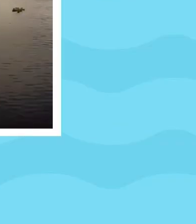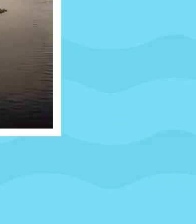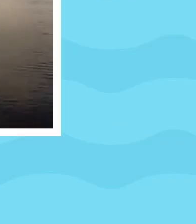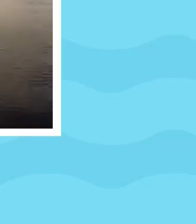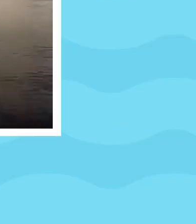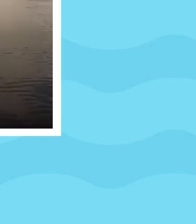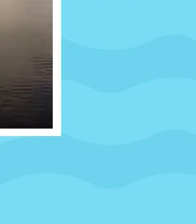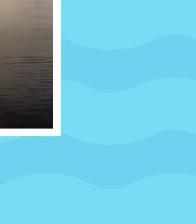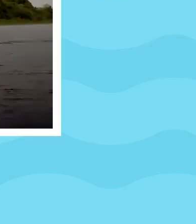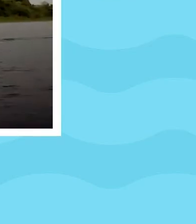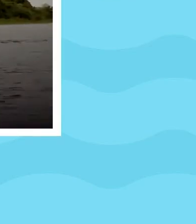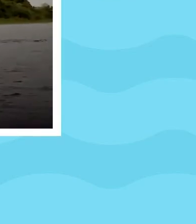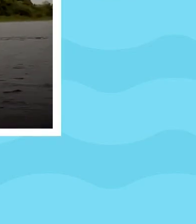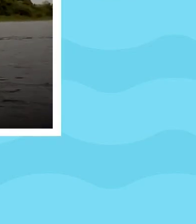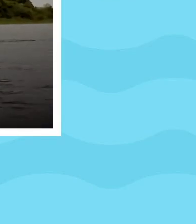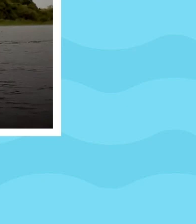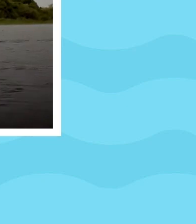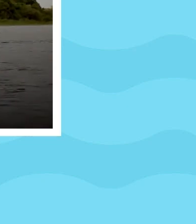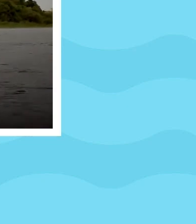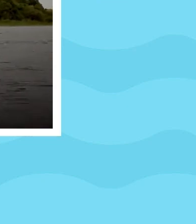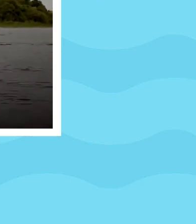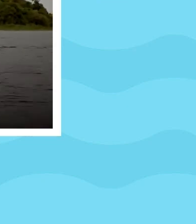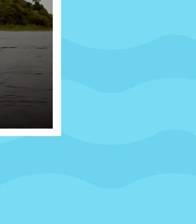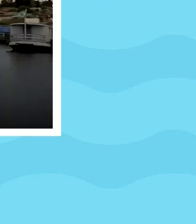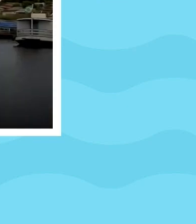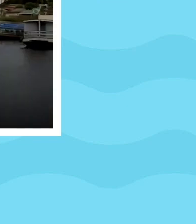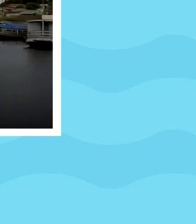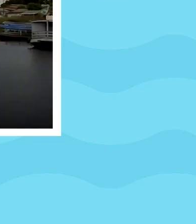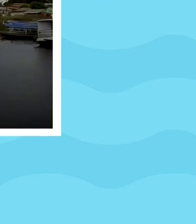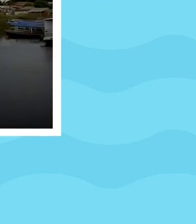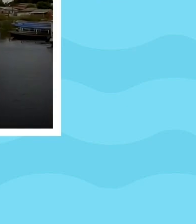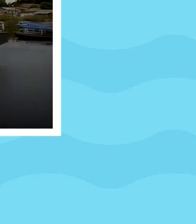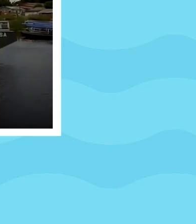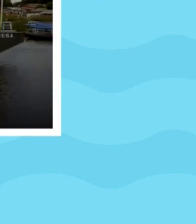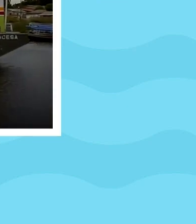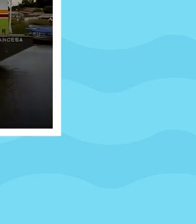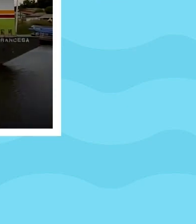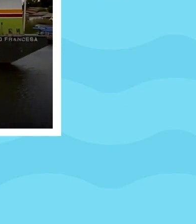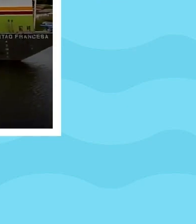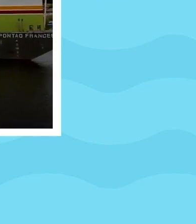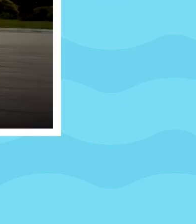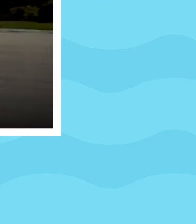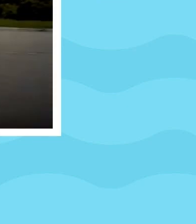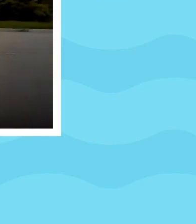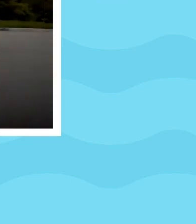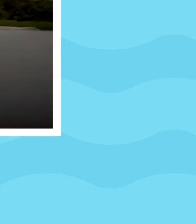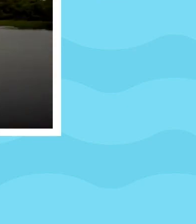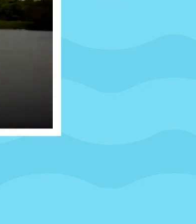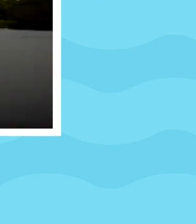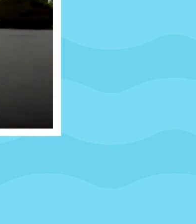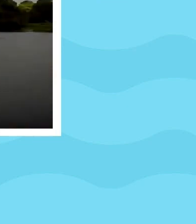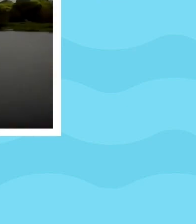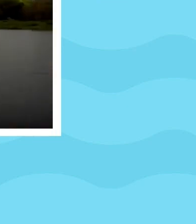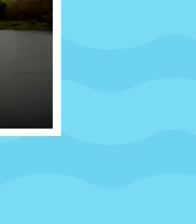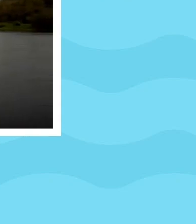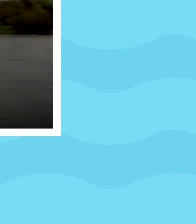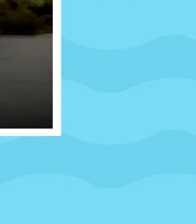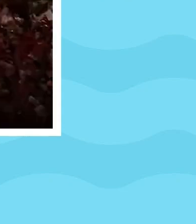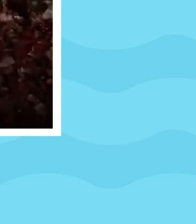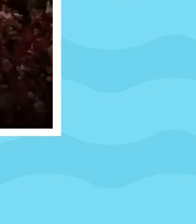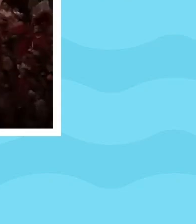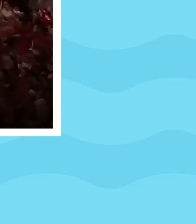Sou do Nordeste brasileiro e nesse boi quero brincar. Eu sou da Baixa, eu sou do Norte. Essa